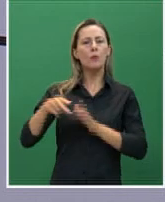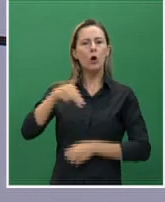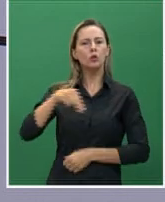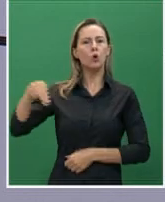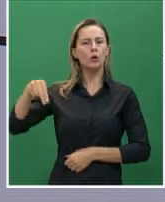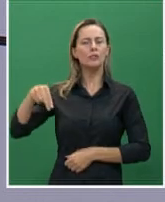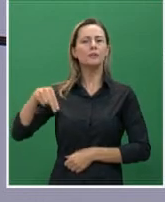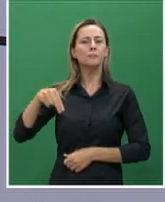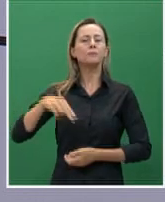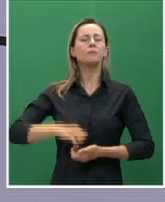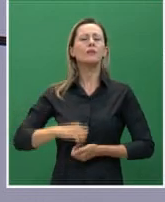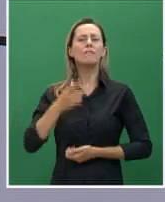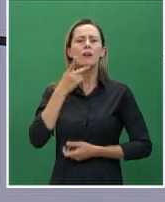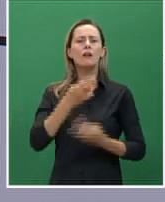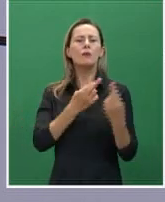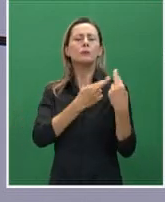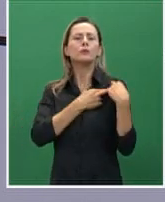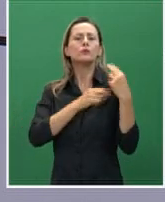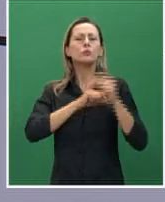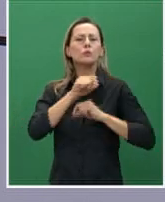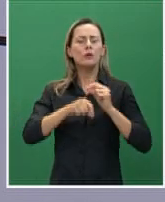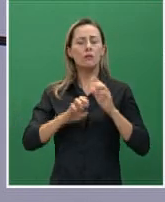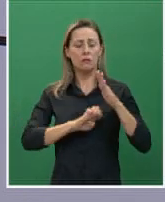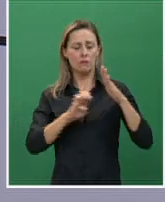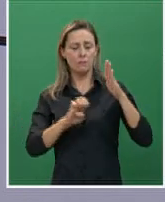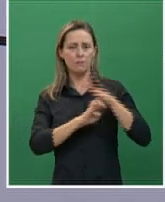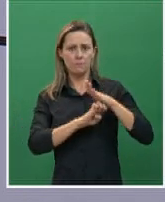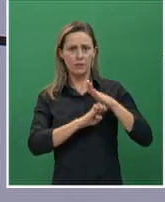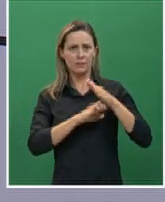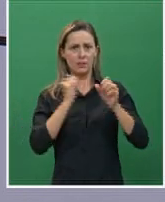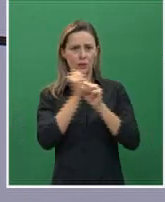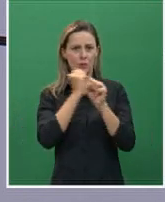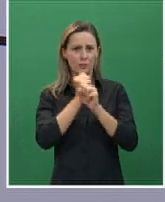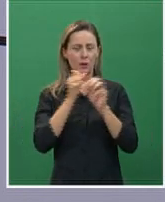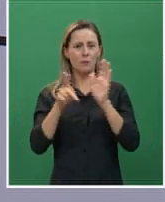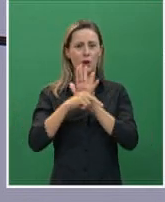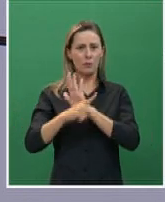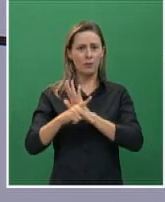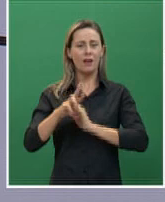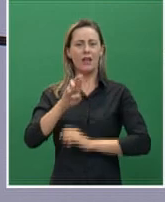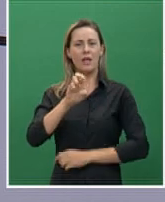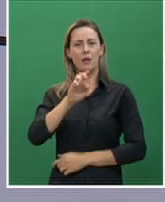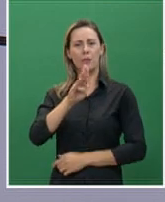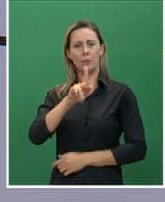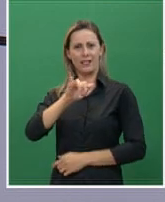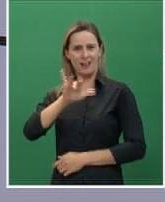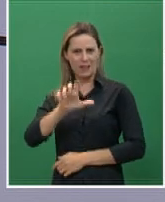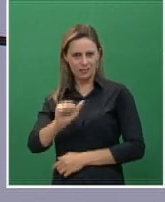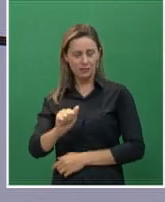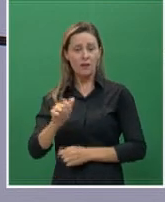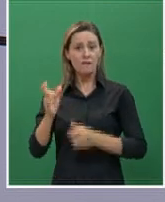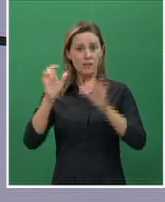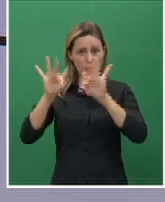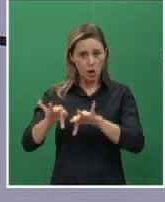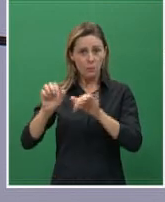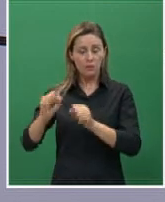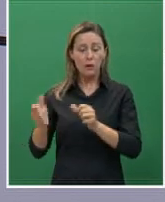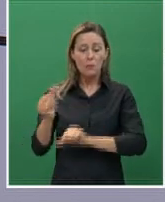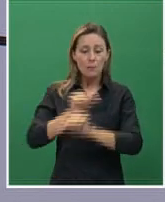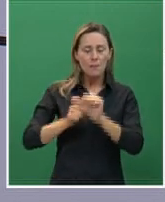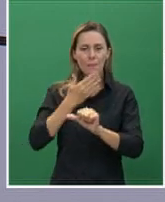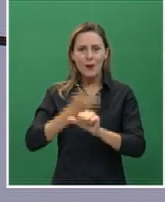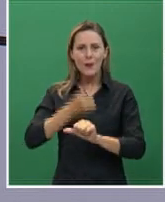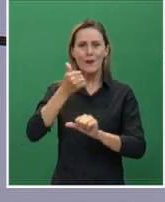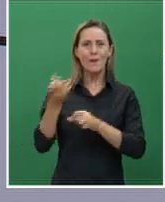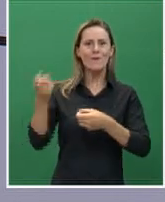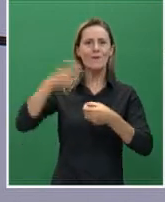é uma área que está sob a responsabilidade inclusive da empresa que fez a obra da República Argentina e ao final dobras vai revitalizar lá e